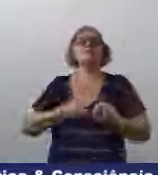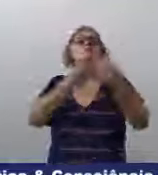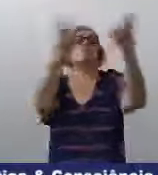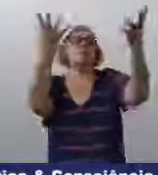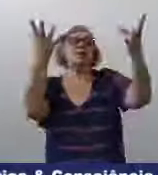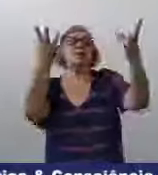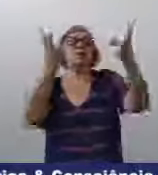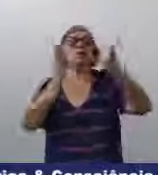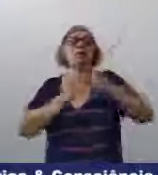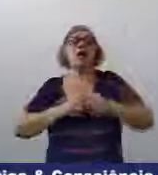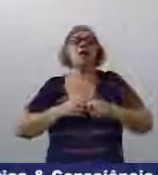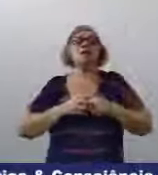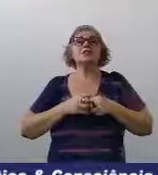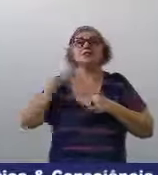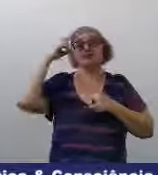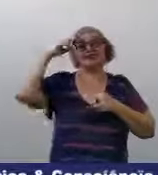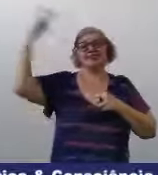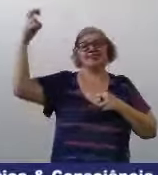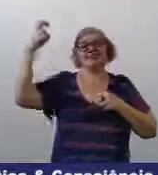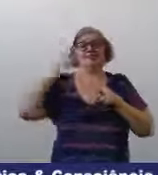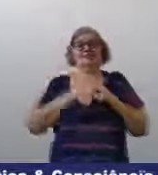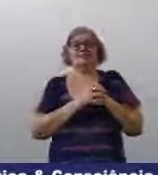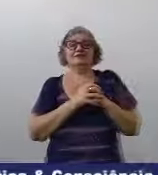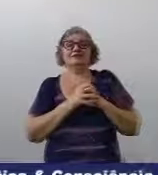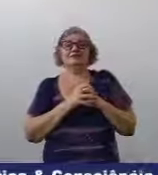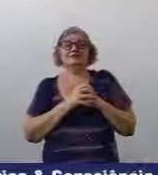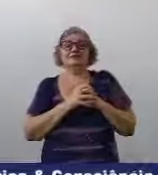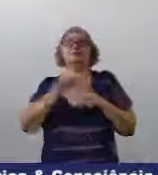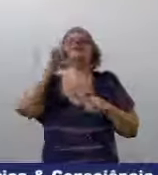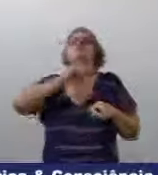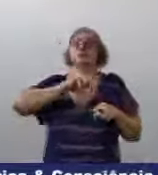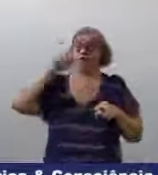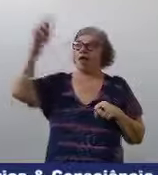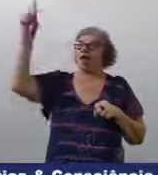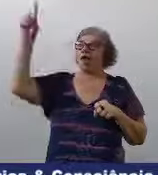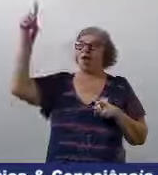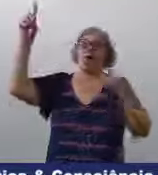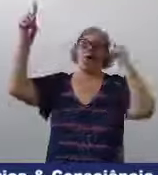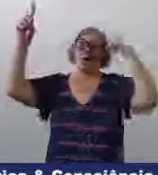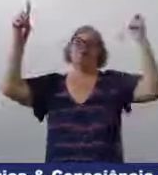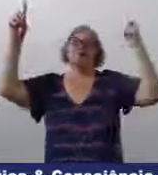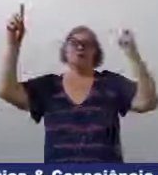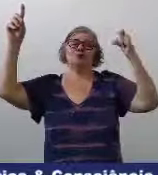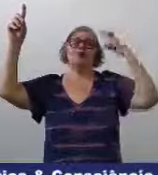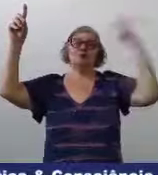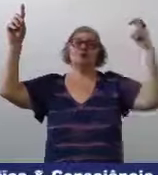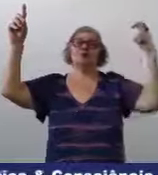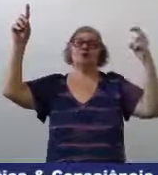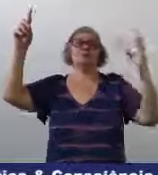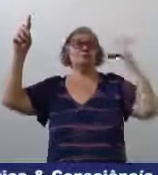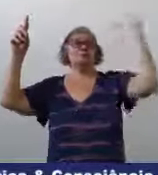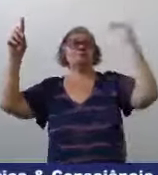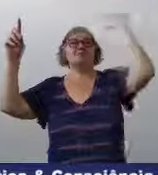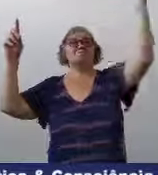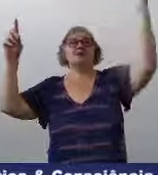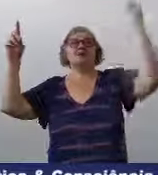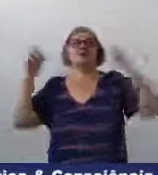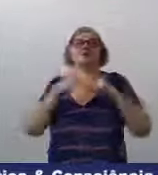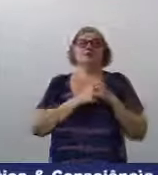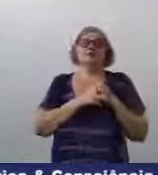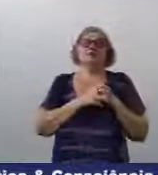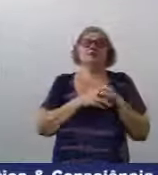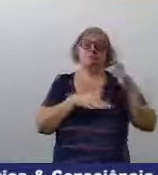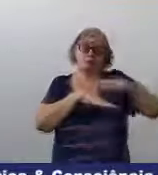criação, e se essa criação deu resultados inteligentes, há um Criador inteligente. Há uma